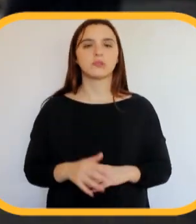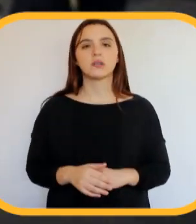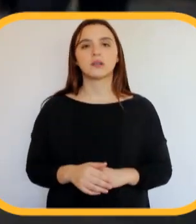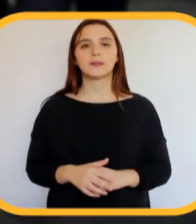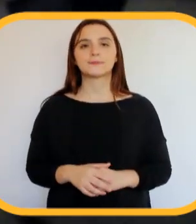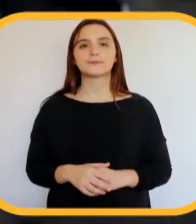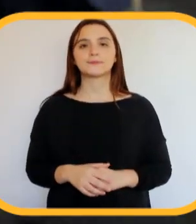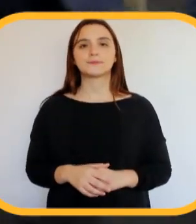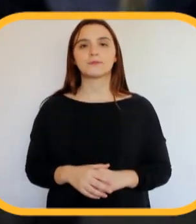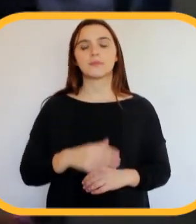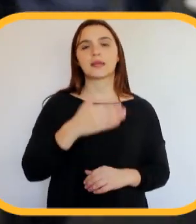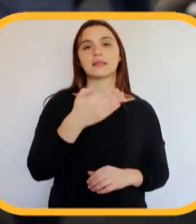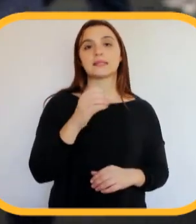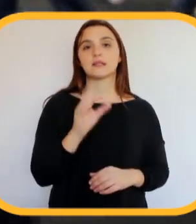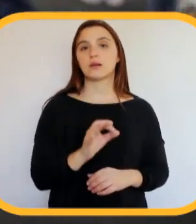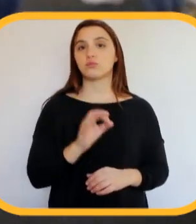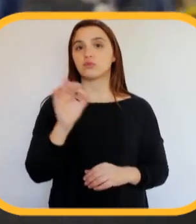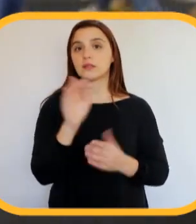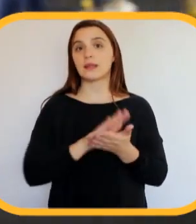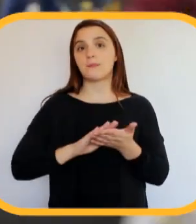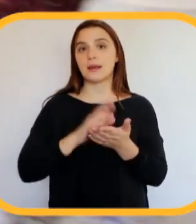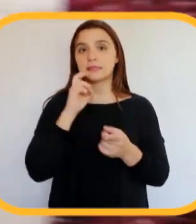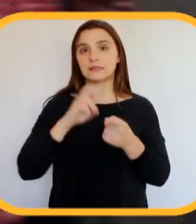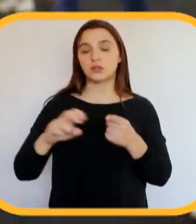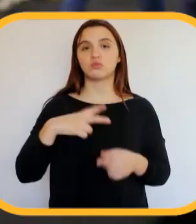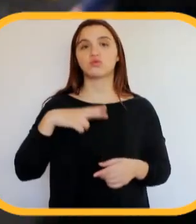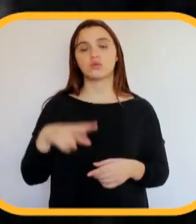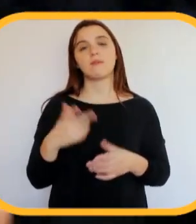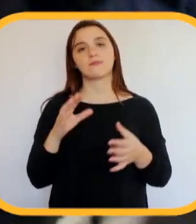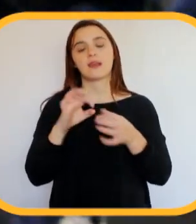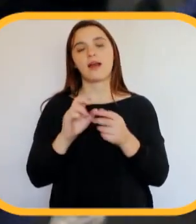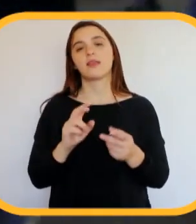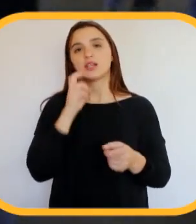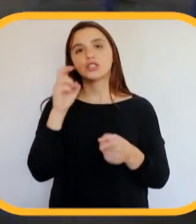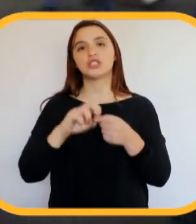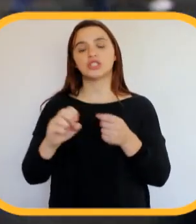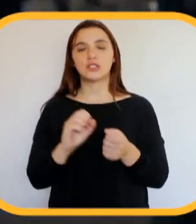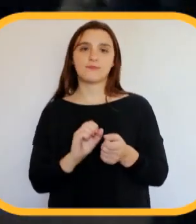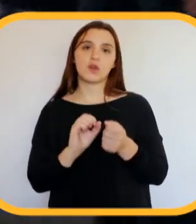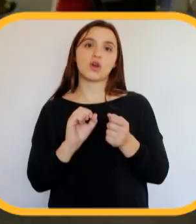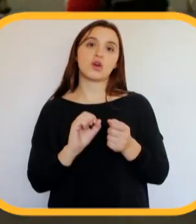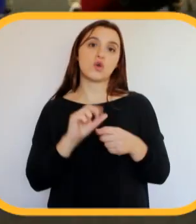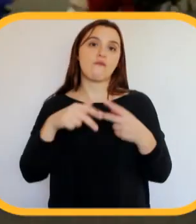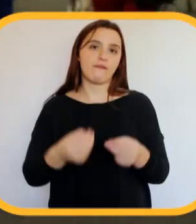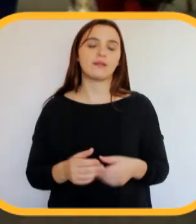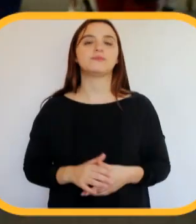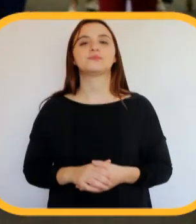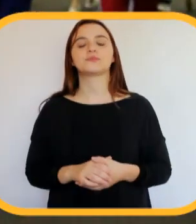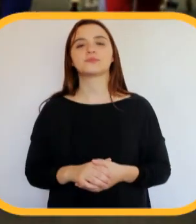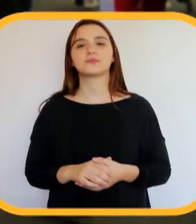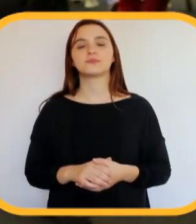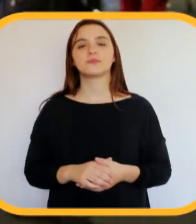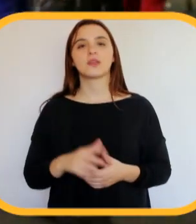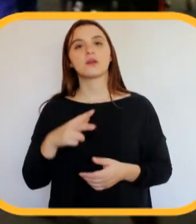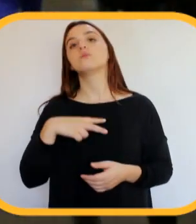exemplo. Então, quase 70% da matriz energética de Portugal já vem de energia renovável. Portugal want to be